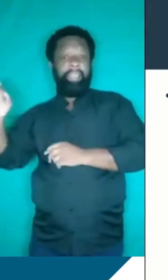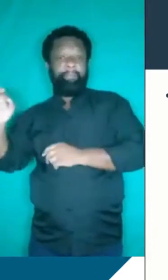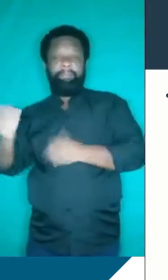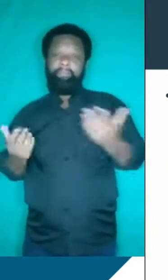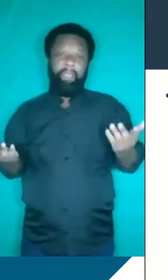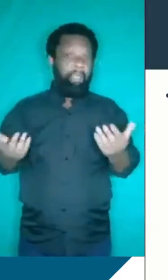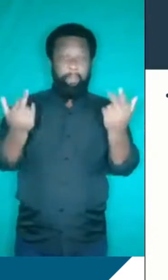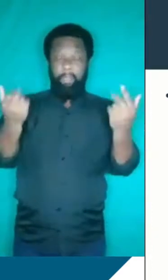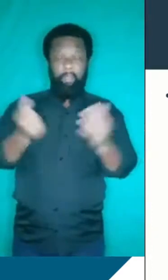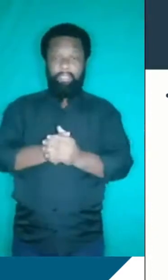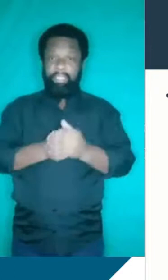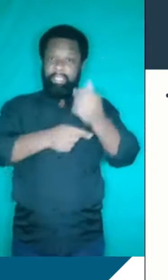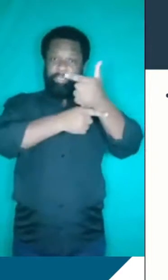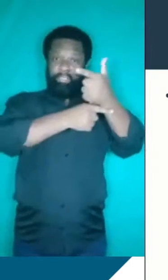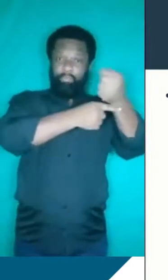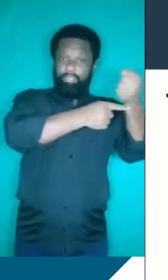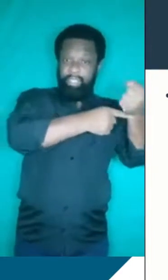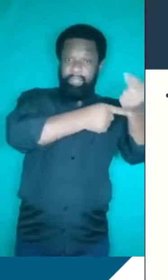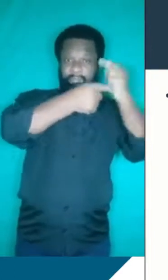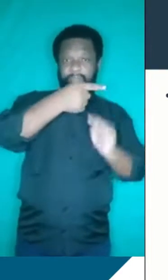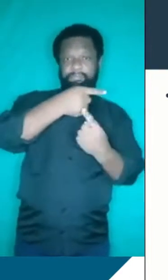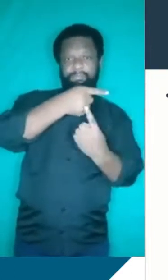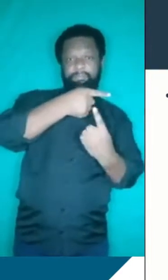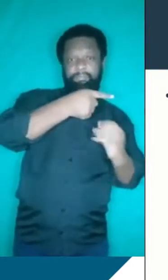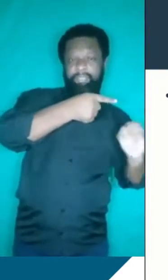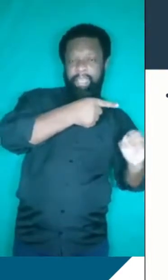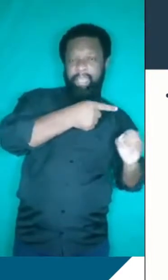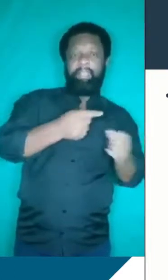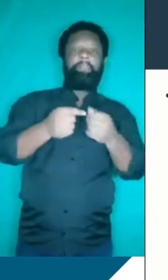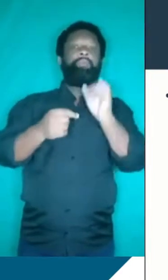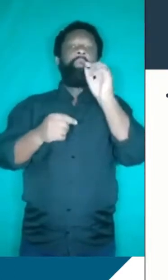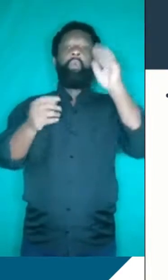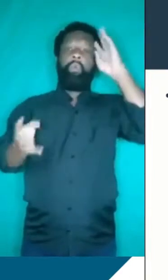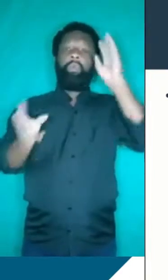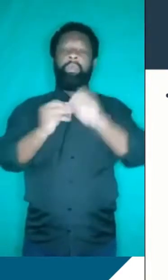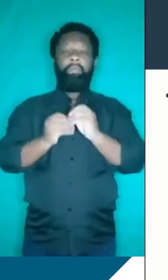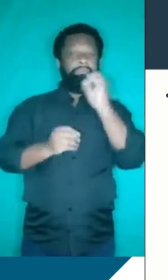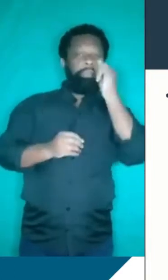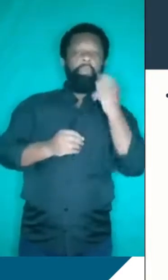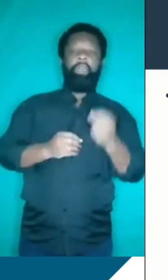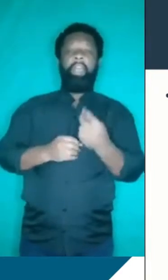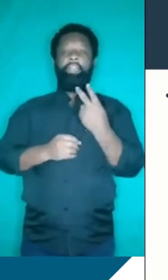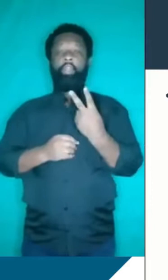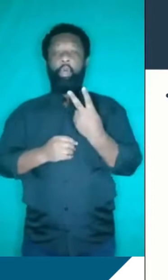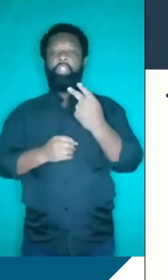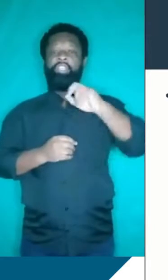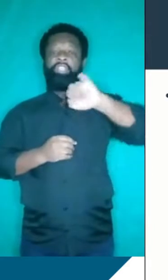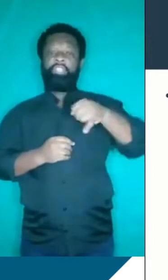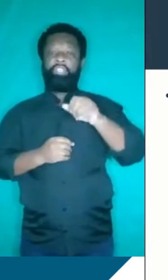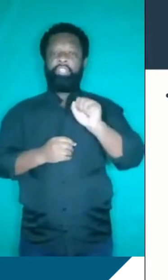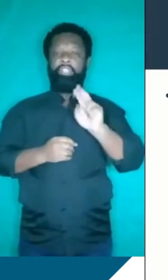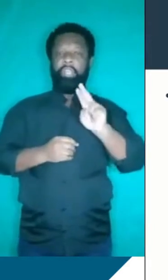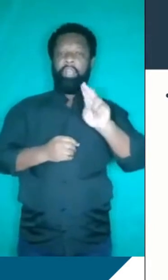o mesmo que 200 sobre 100. Ou seja, a energia potencial elástica armazenada nesse corpo é de 2 joules. Tudo